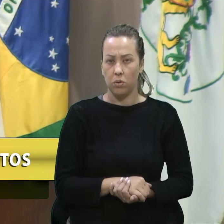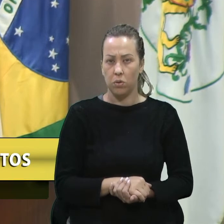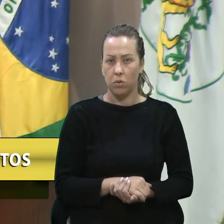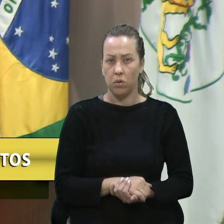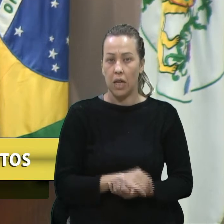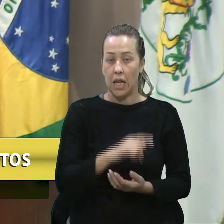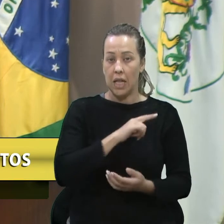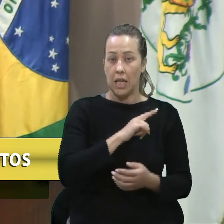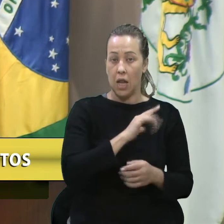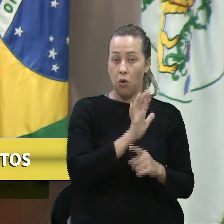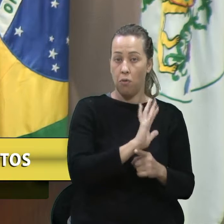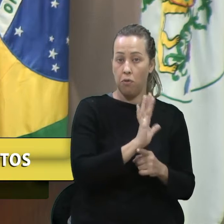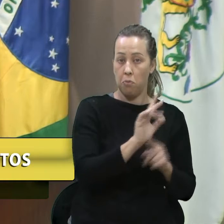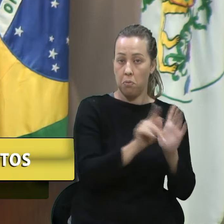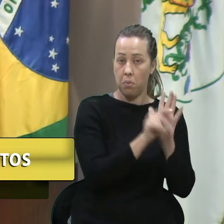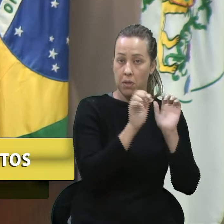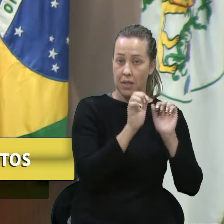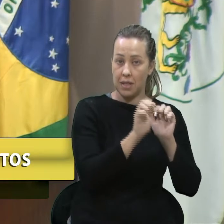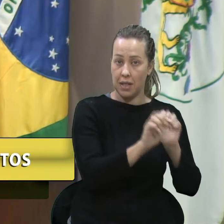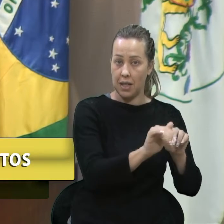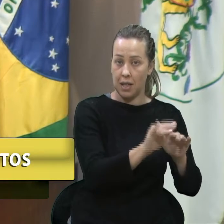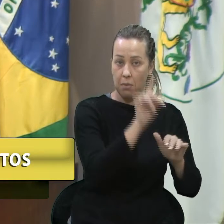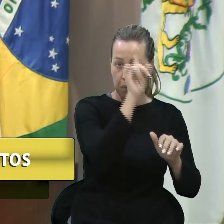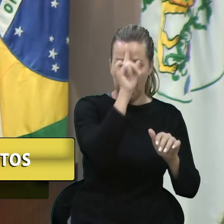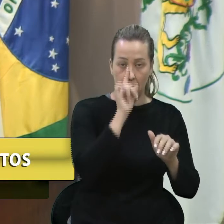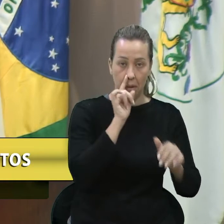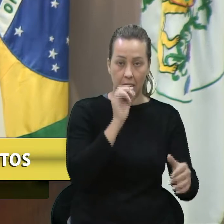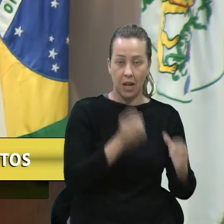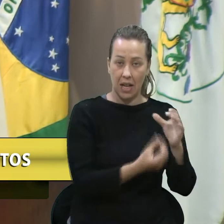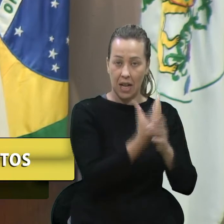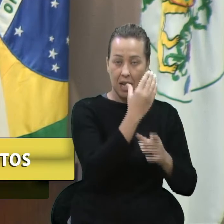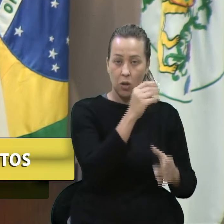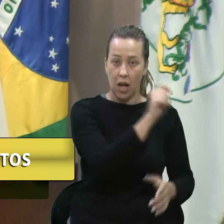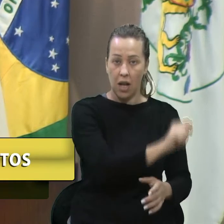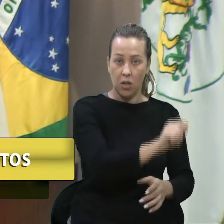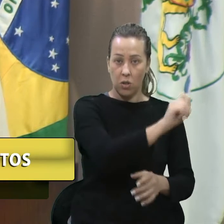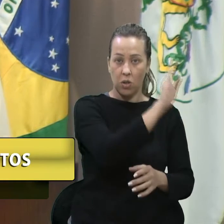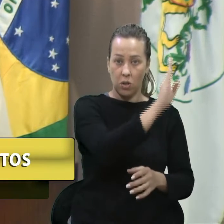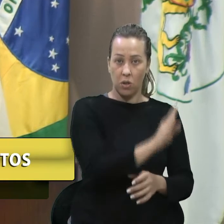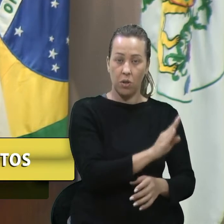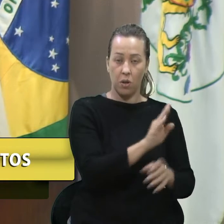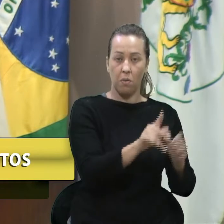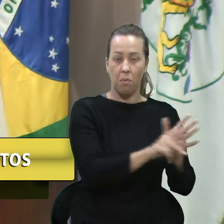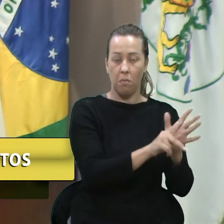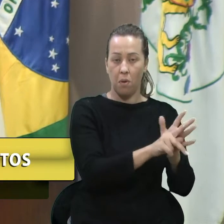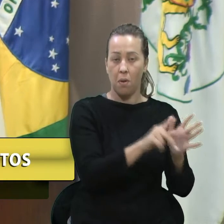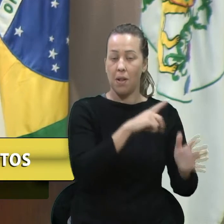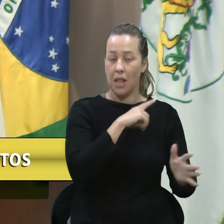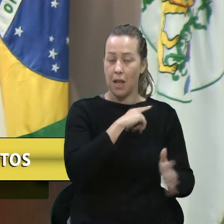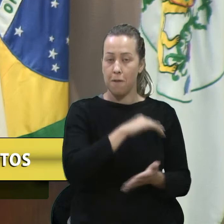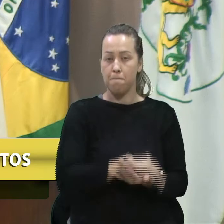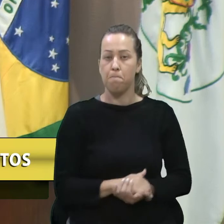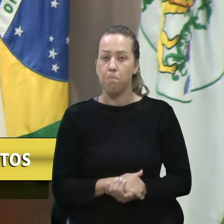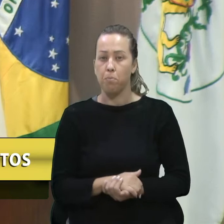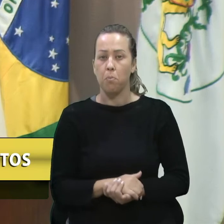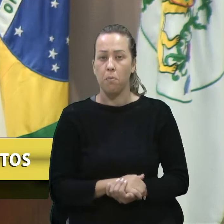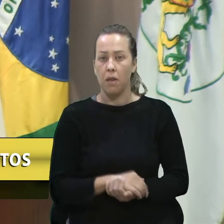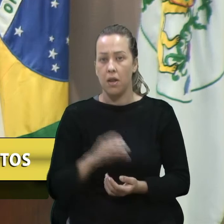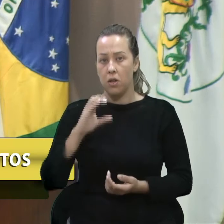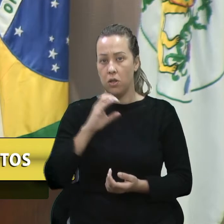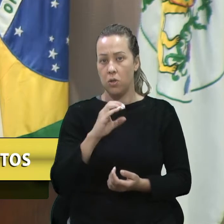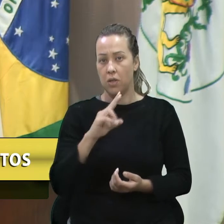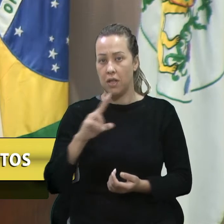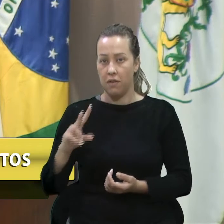sobre o Setembro Amarelo, que foi criado junto com a Associação Brasileira de Psiquiatria, e o CVV,